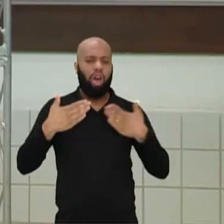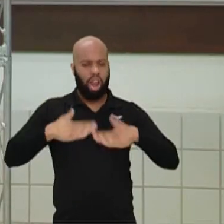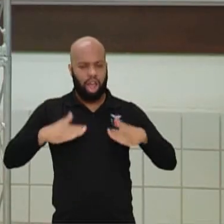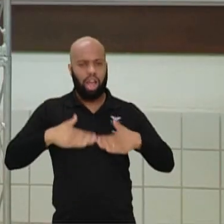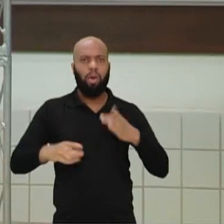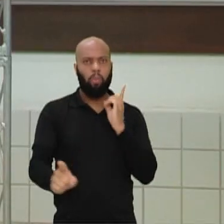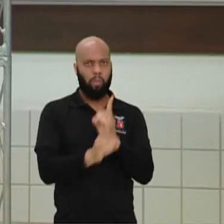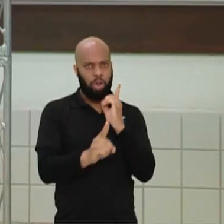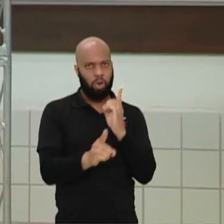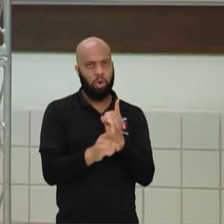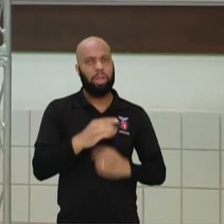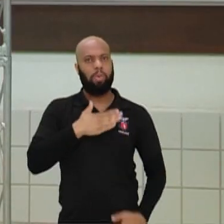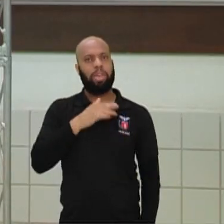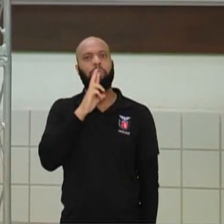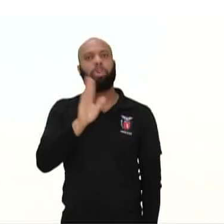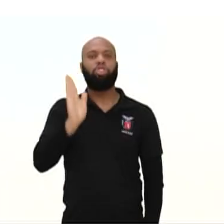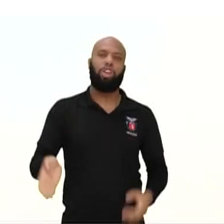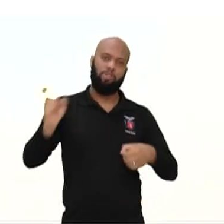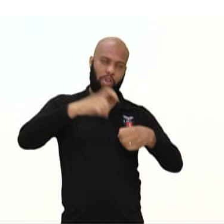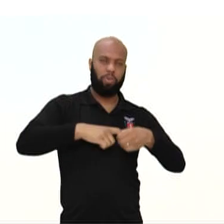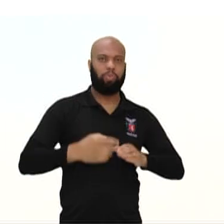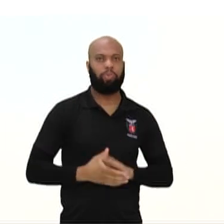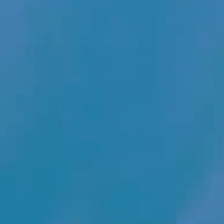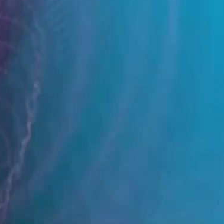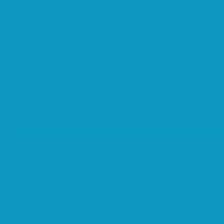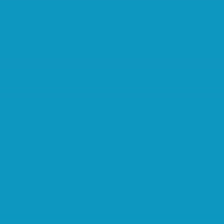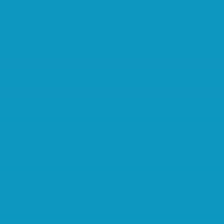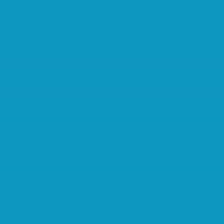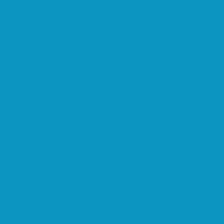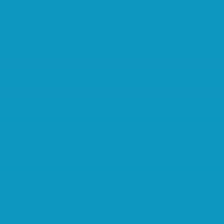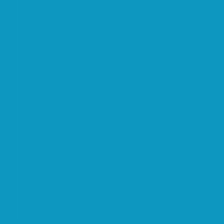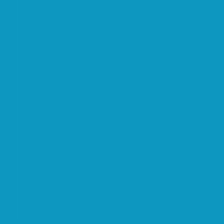e encontrem as raízes complexas, a gente volta daqui a pouquinho.